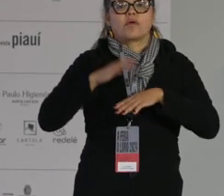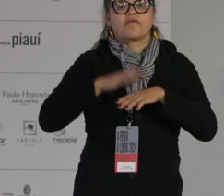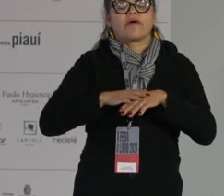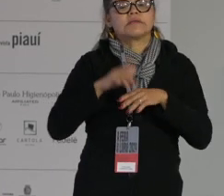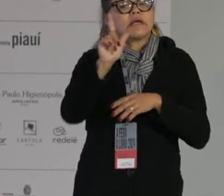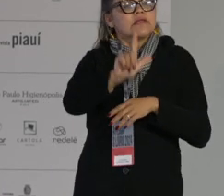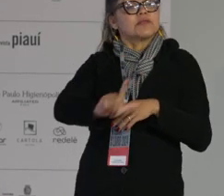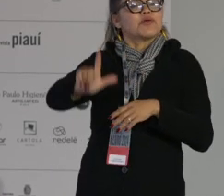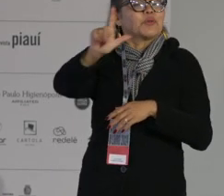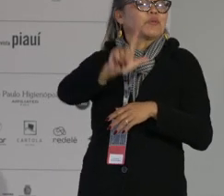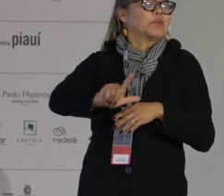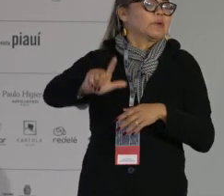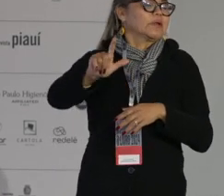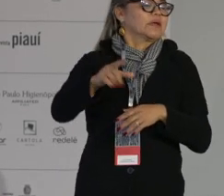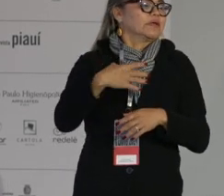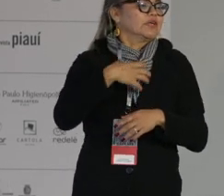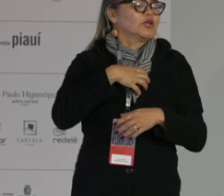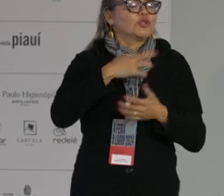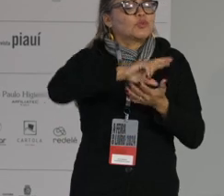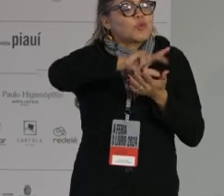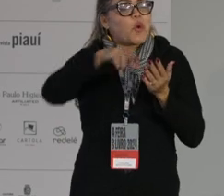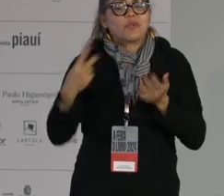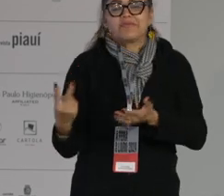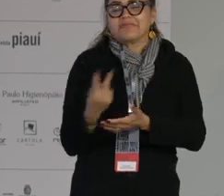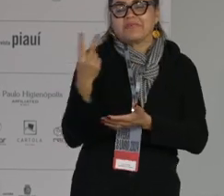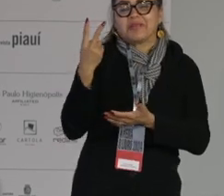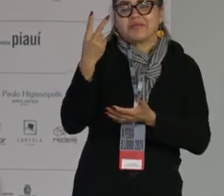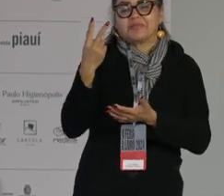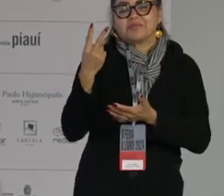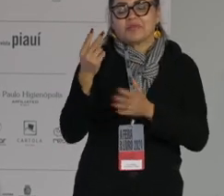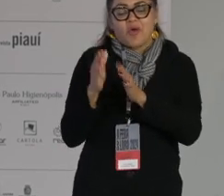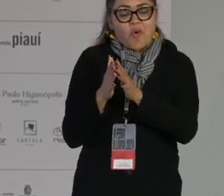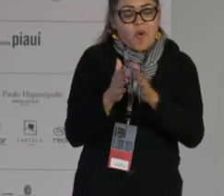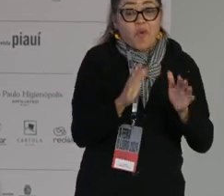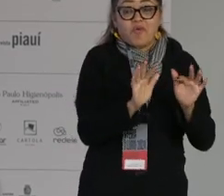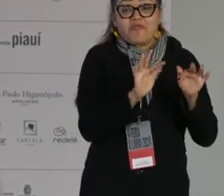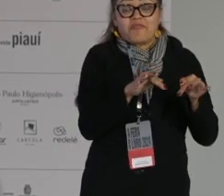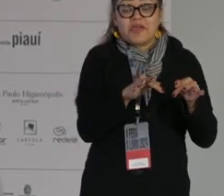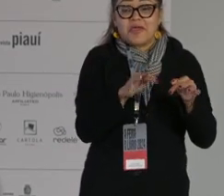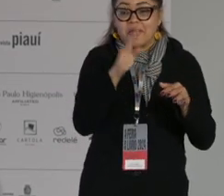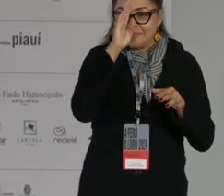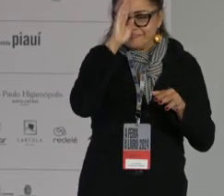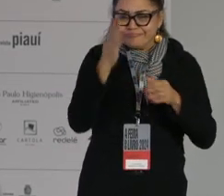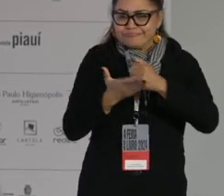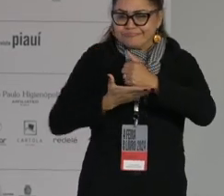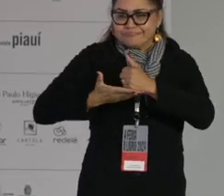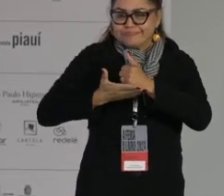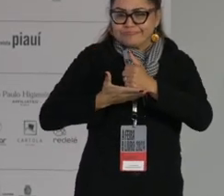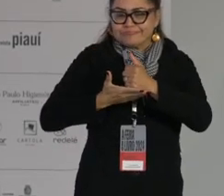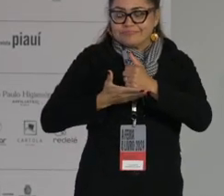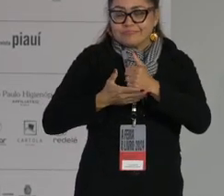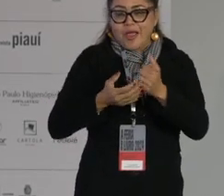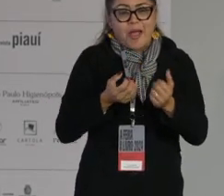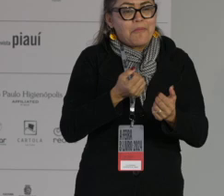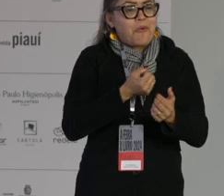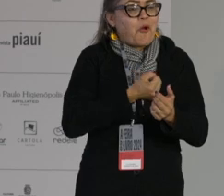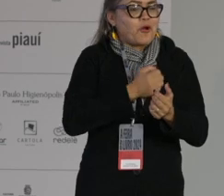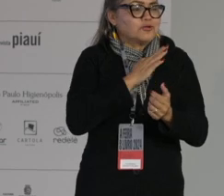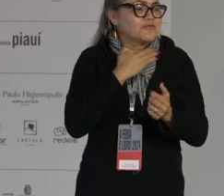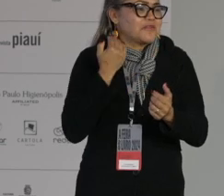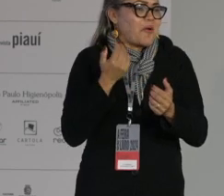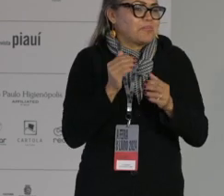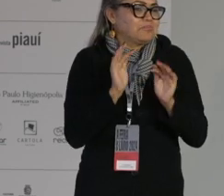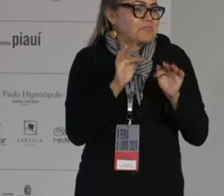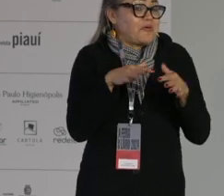literatura, todo o valor da literatura, no fim das contas, no fundo de tudo, é a morte, né? A mortalidade. Então, assim,